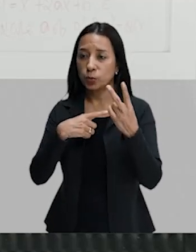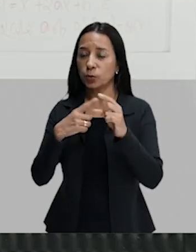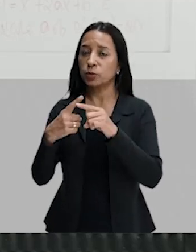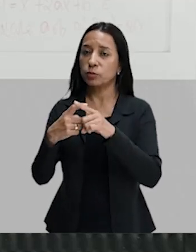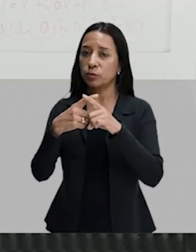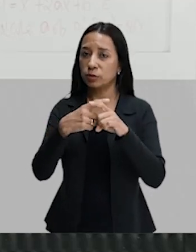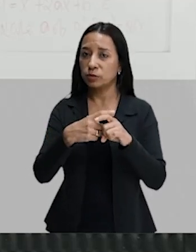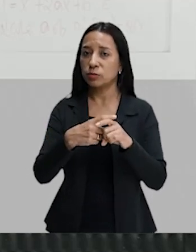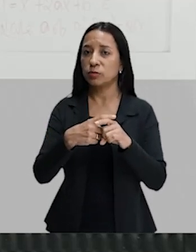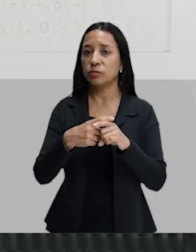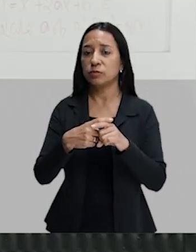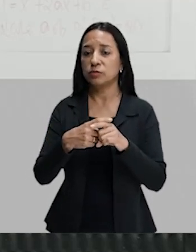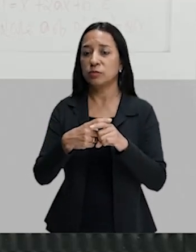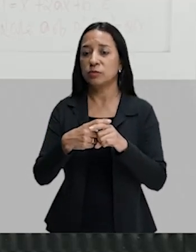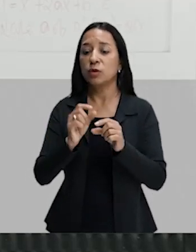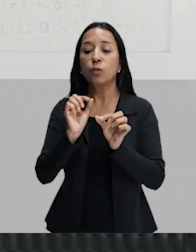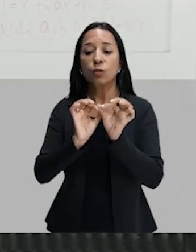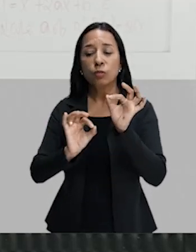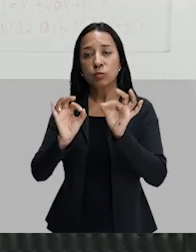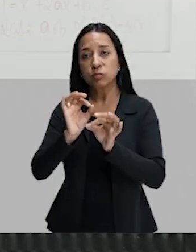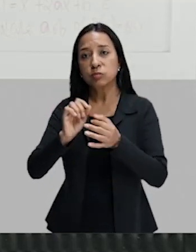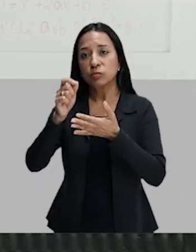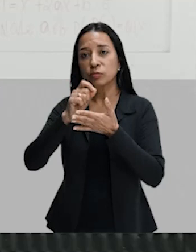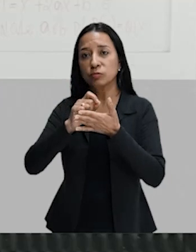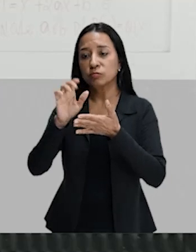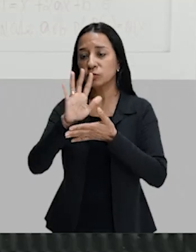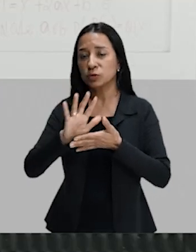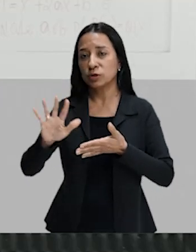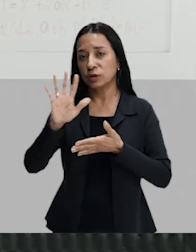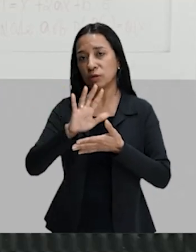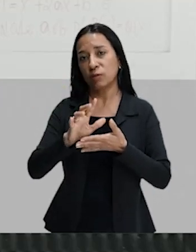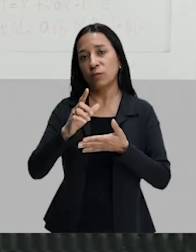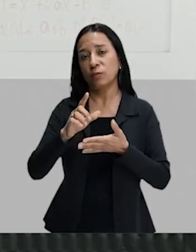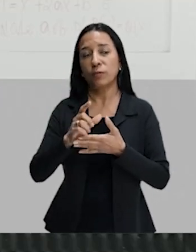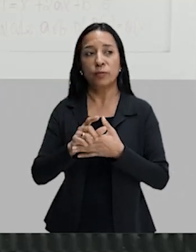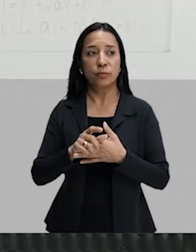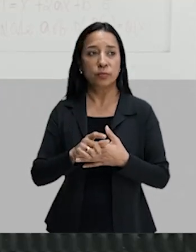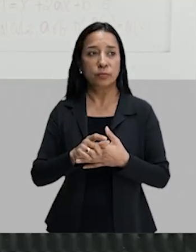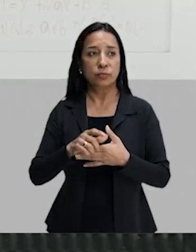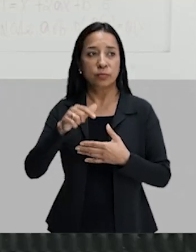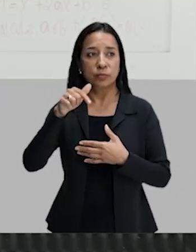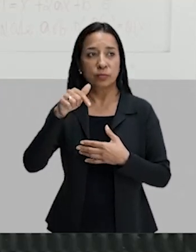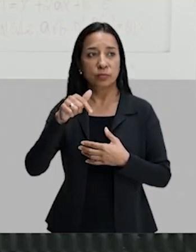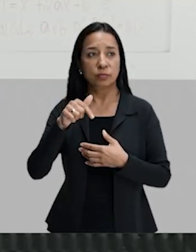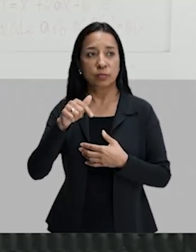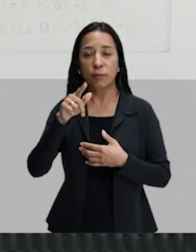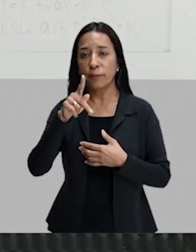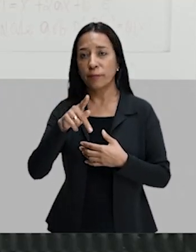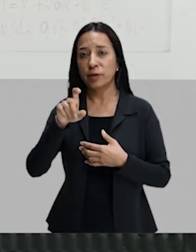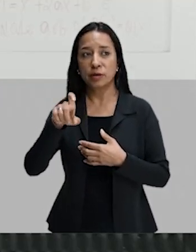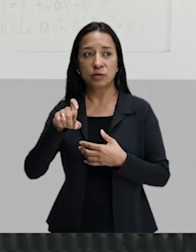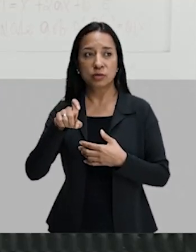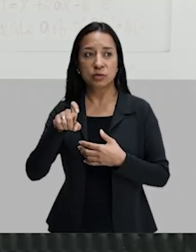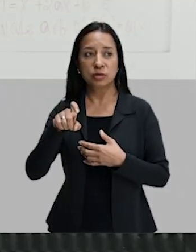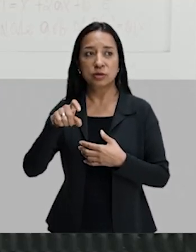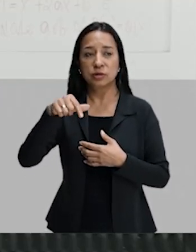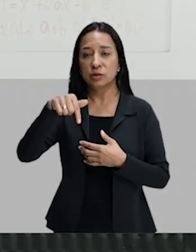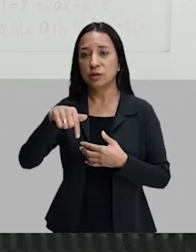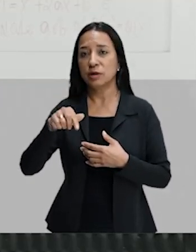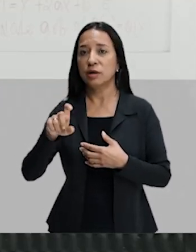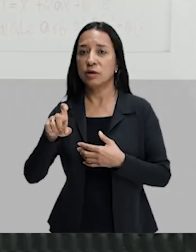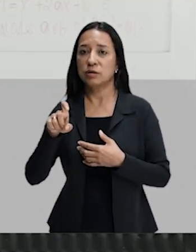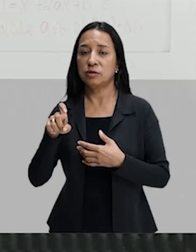e o qx, certo? Ora, eu coloquei aqui os elementos do polinômio px e